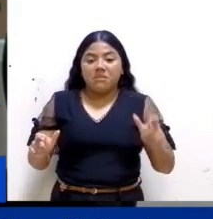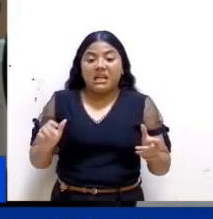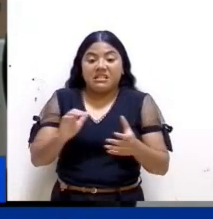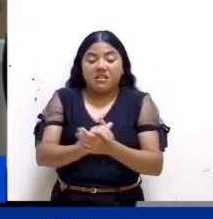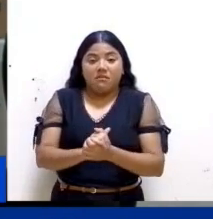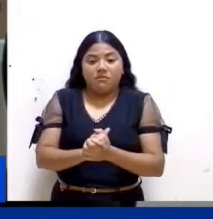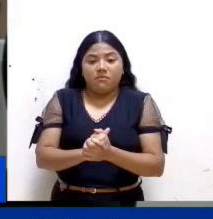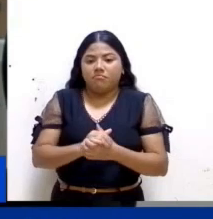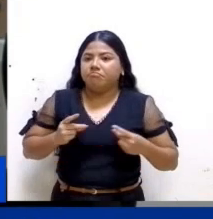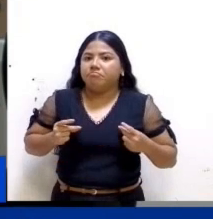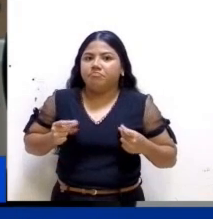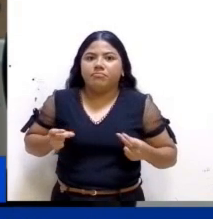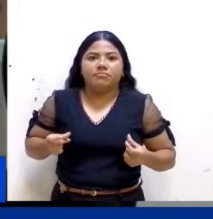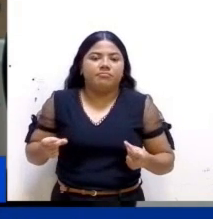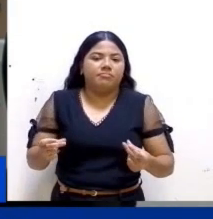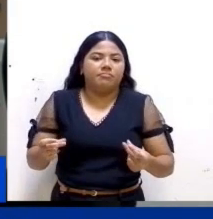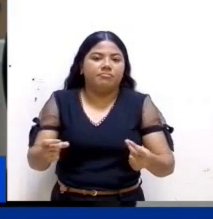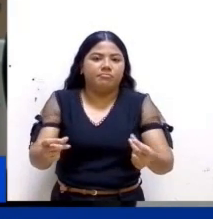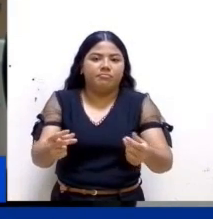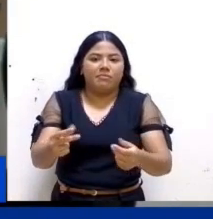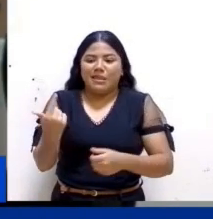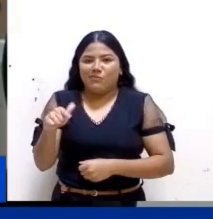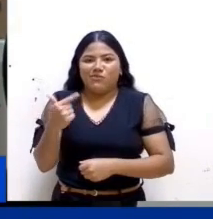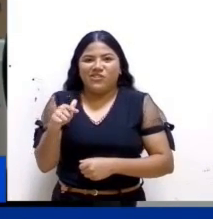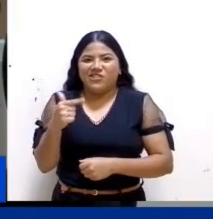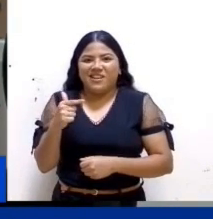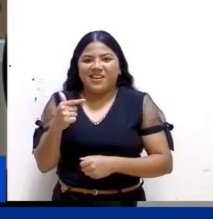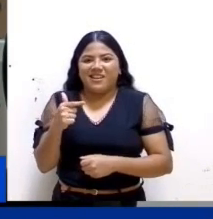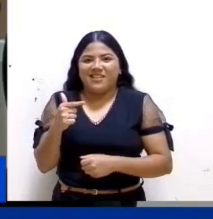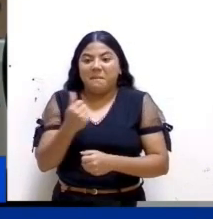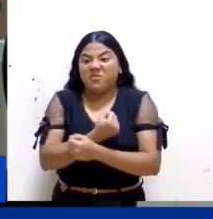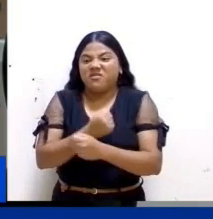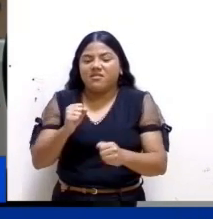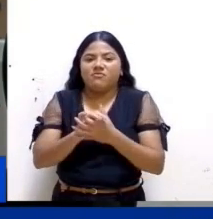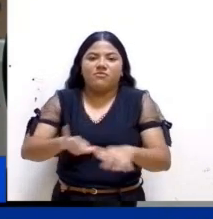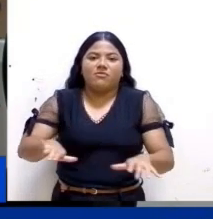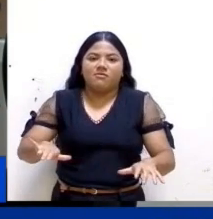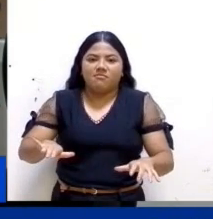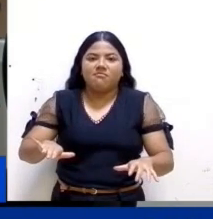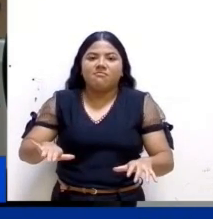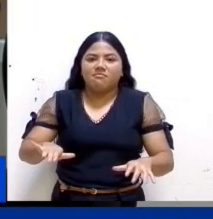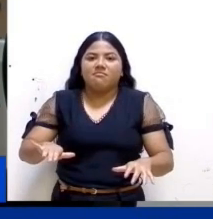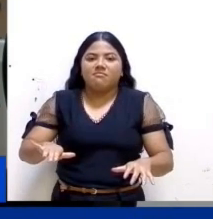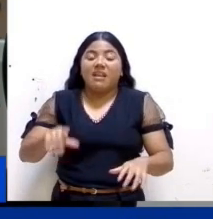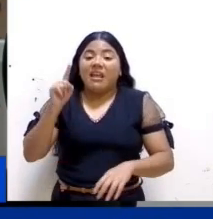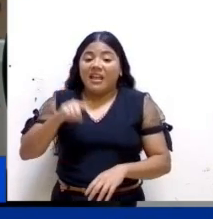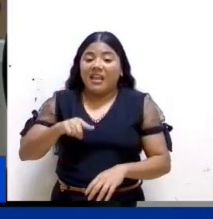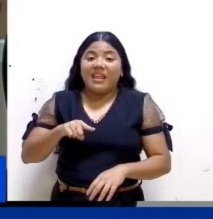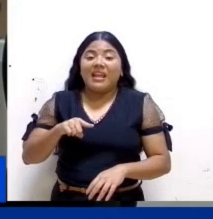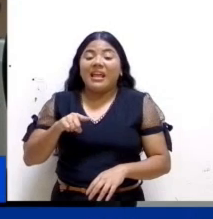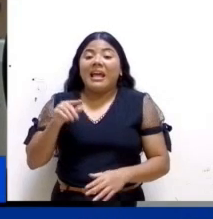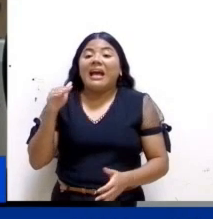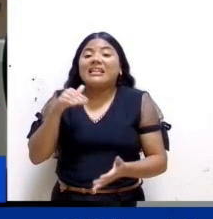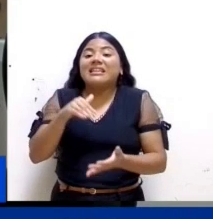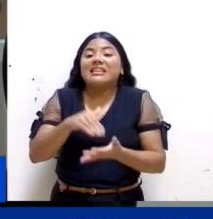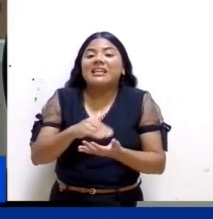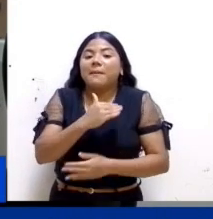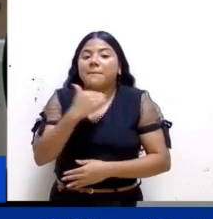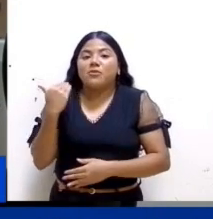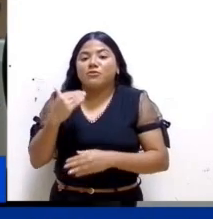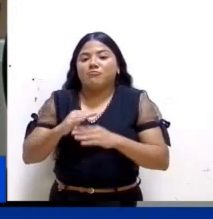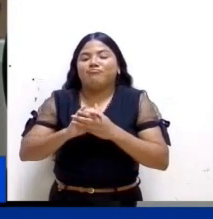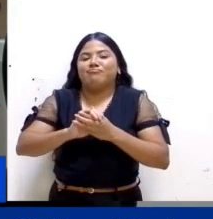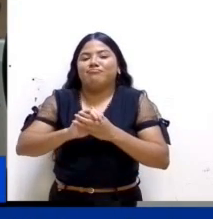sempre. Que coisa, né? Até que a morte os separe. Era assim.